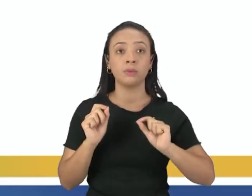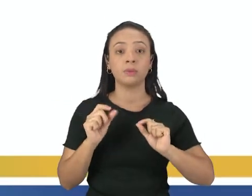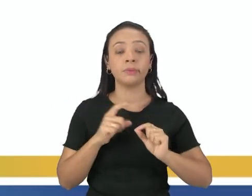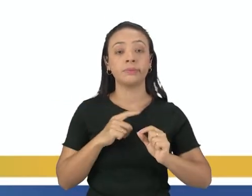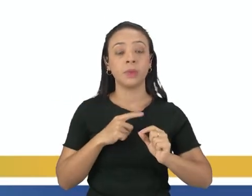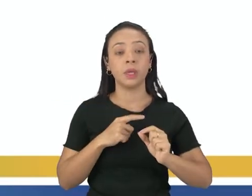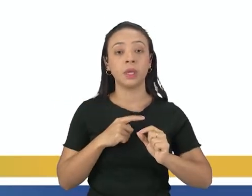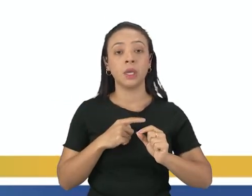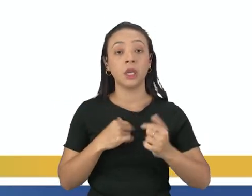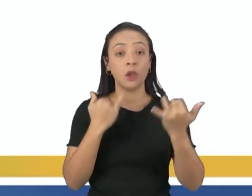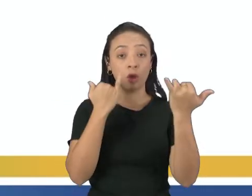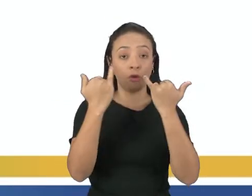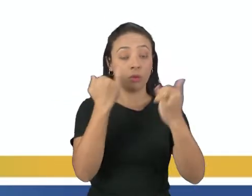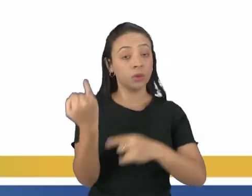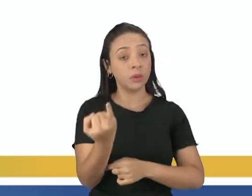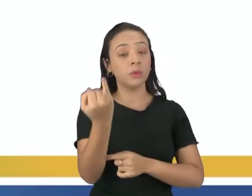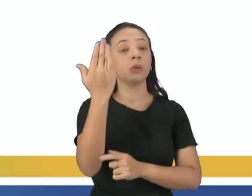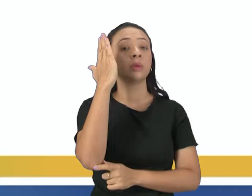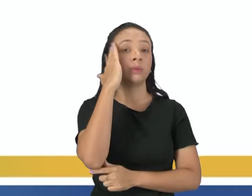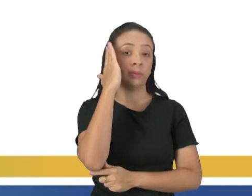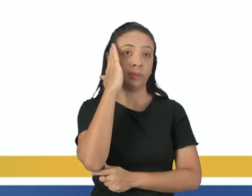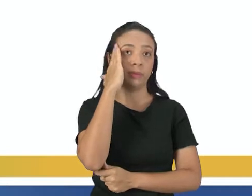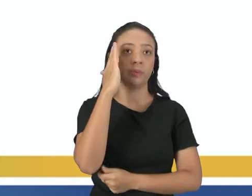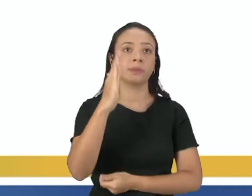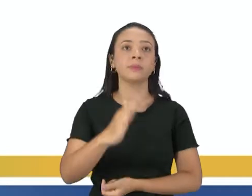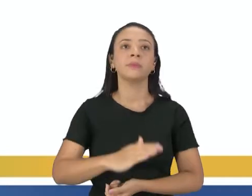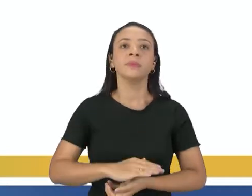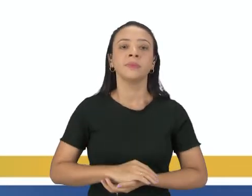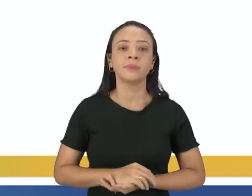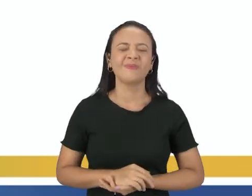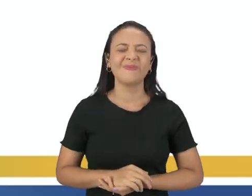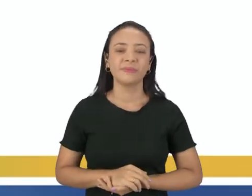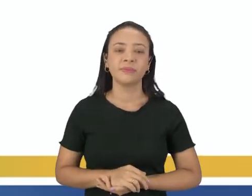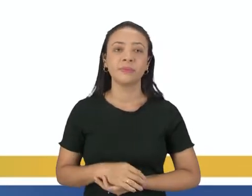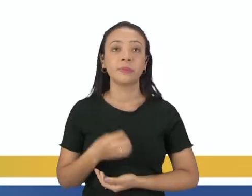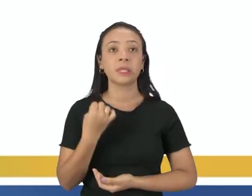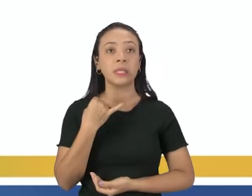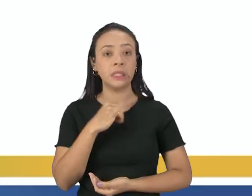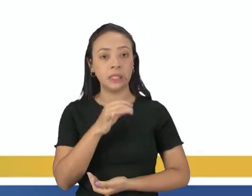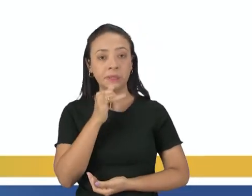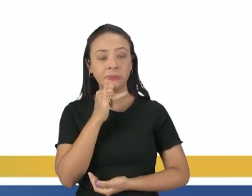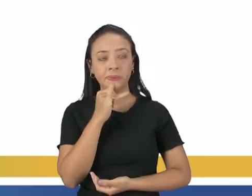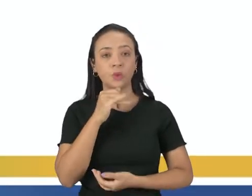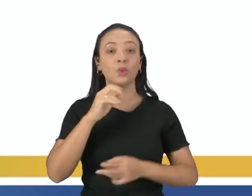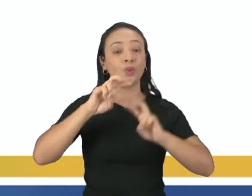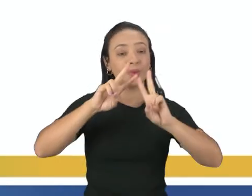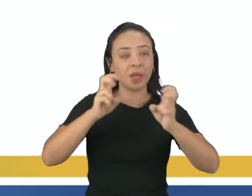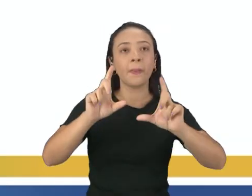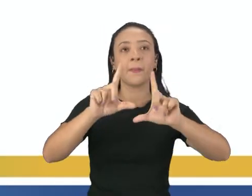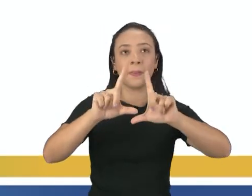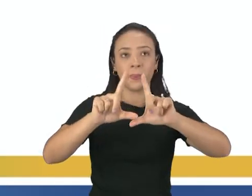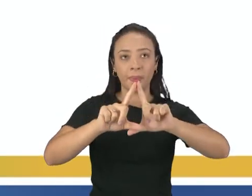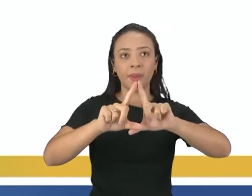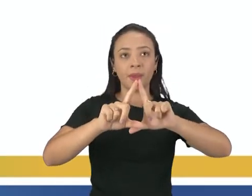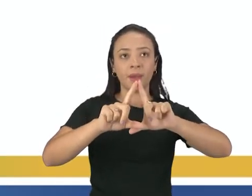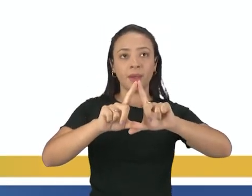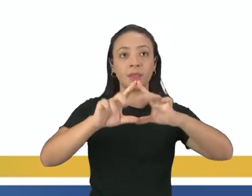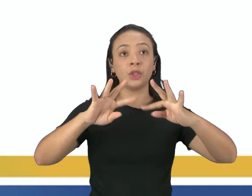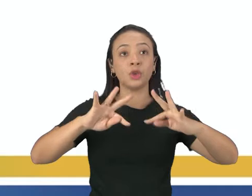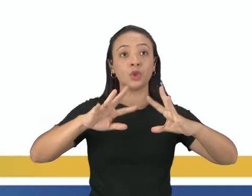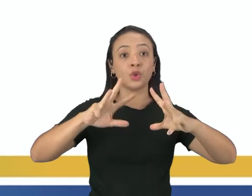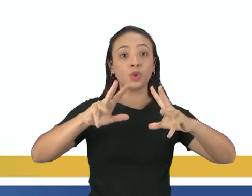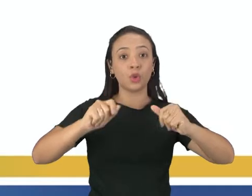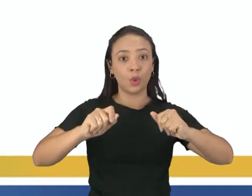Existem algumas observações que são importantes aí, né? Quando tratamos de triângulos. Então,